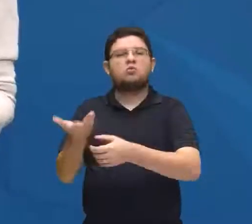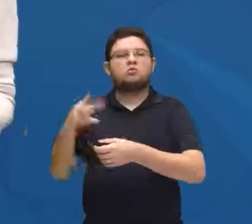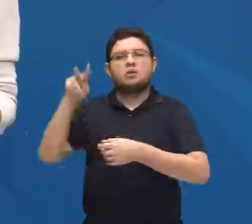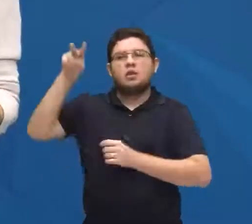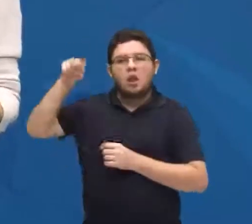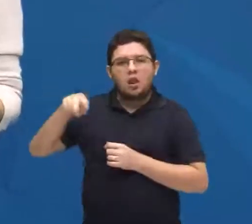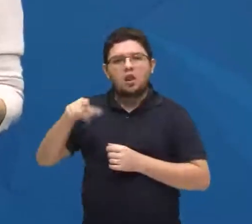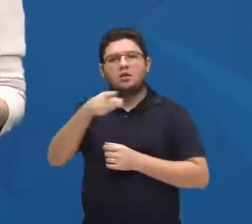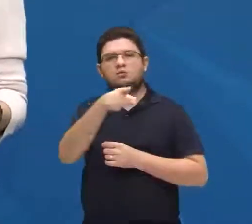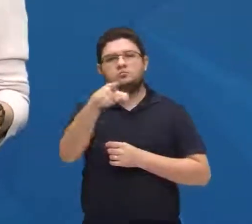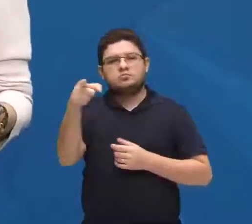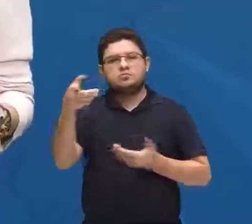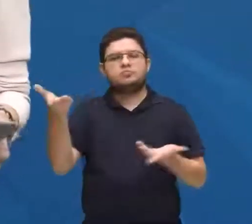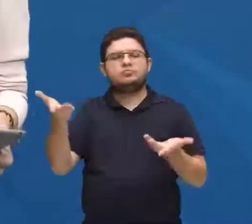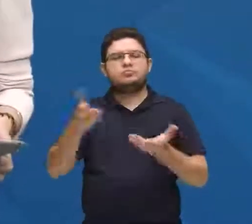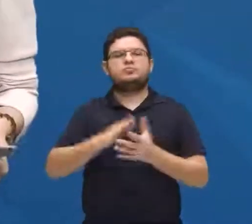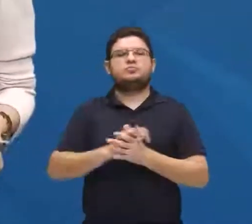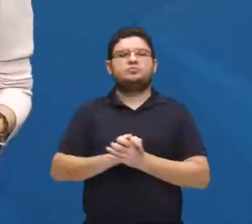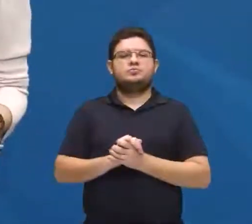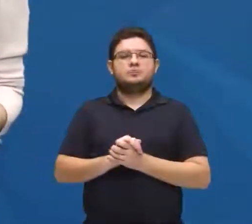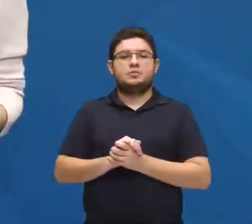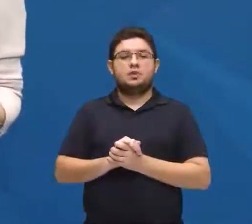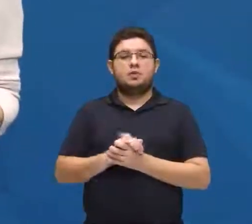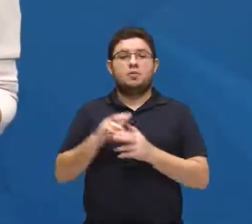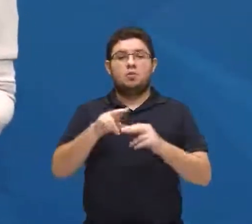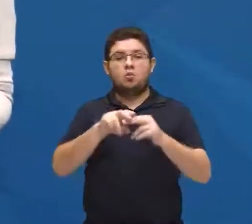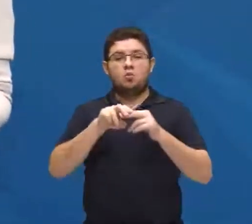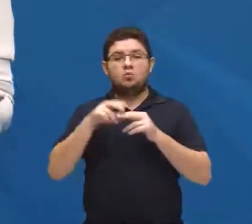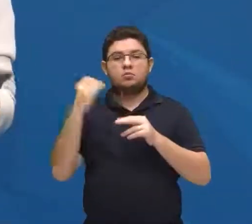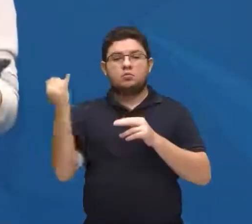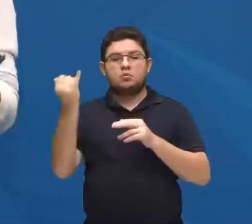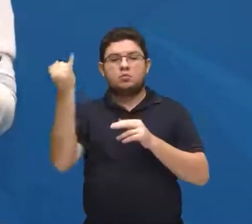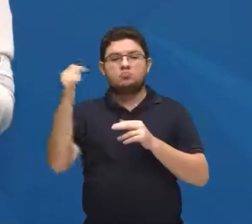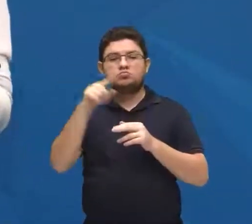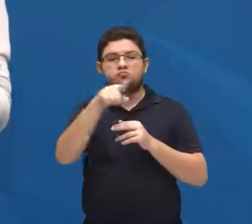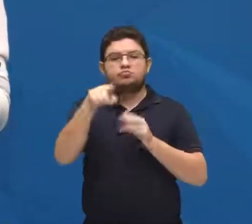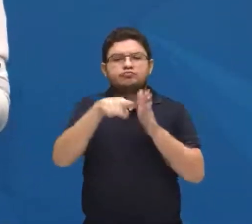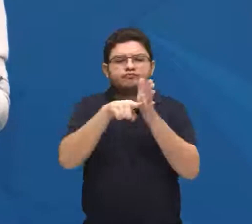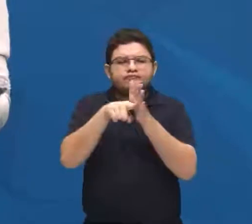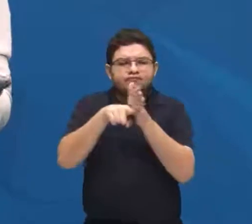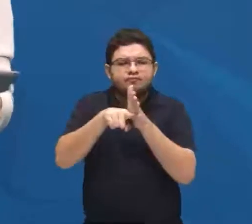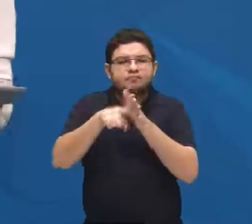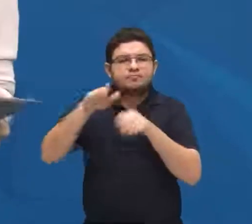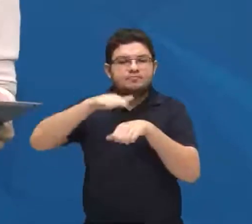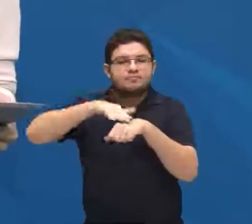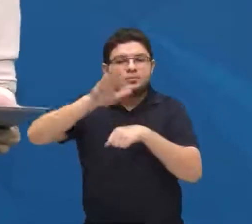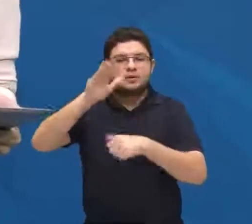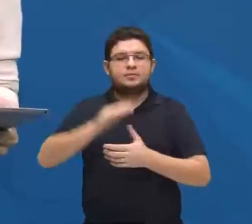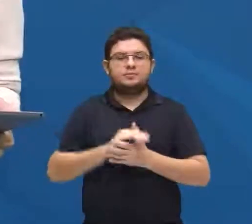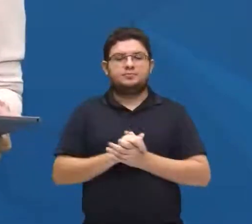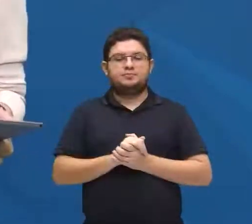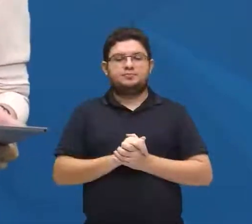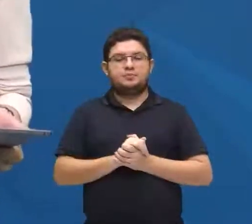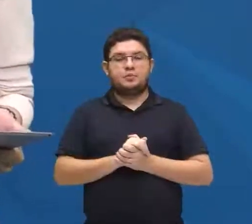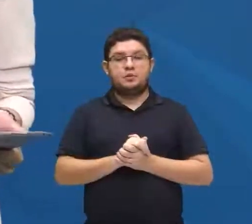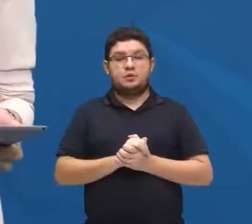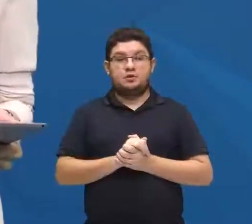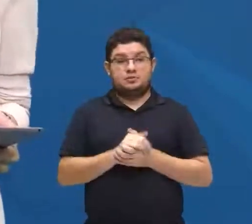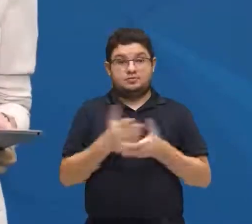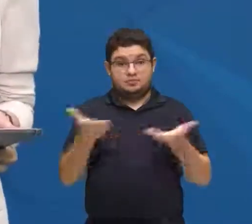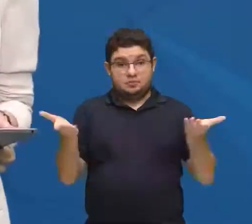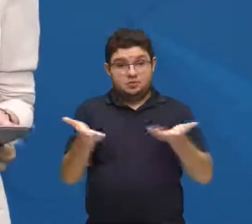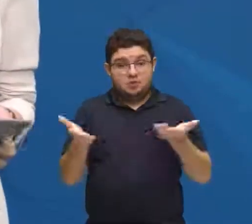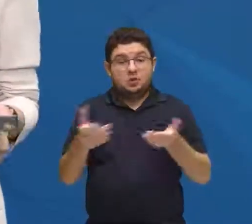gente recebe, por isso a importância do pesquisar mais. E aí, gente, trazendo aí para vocês, né, um